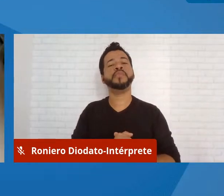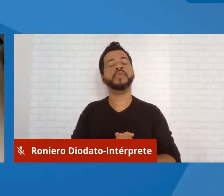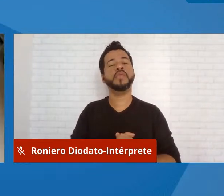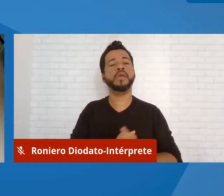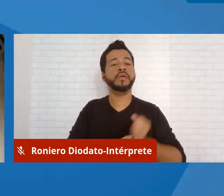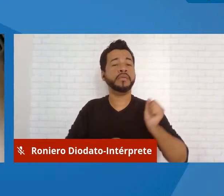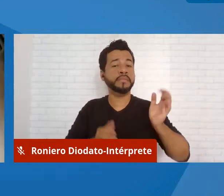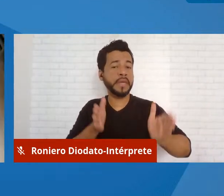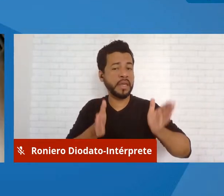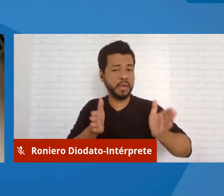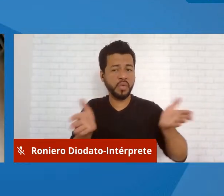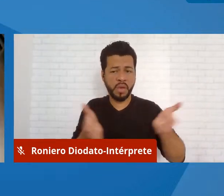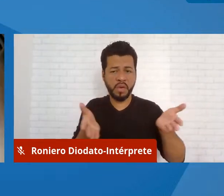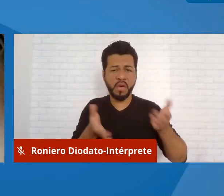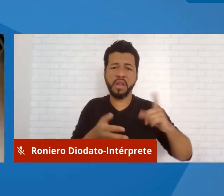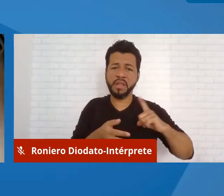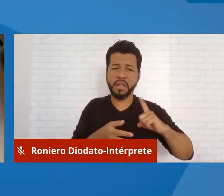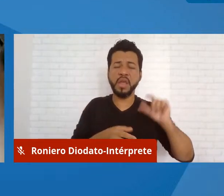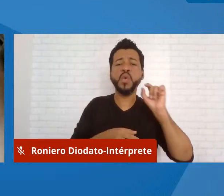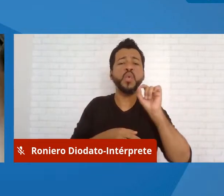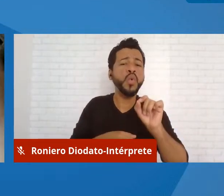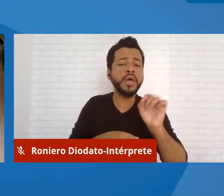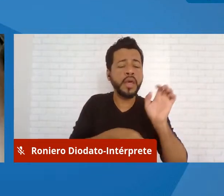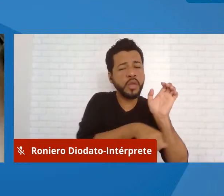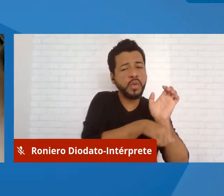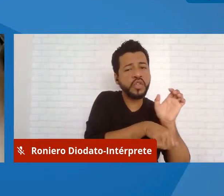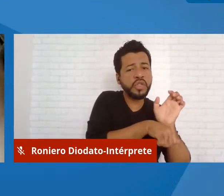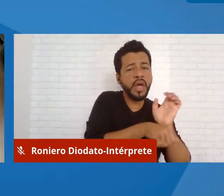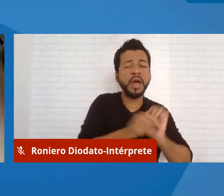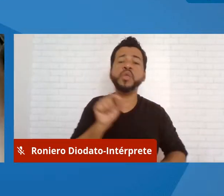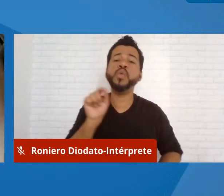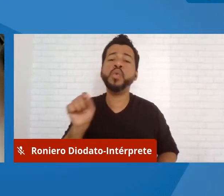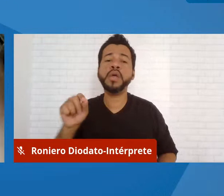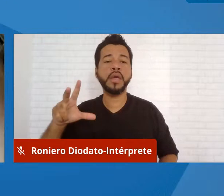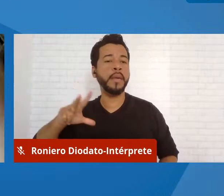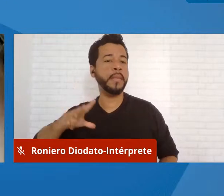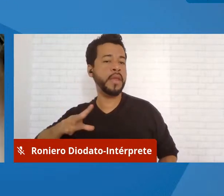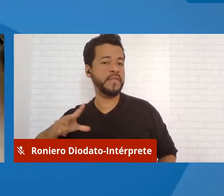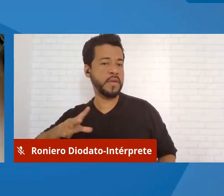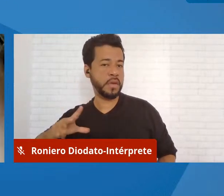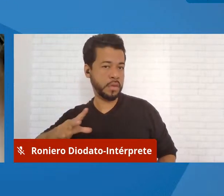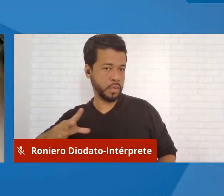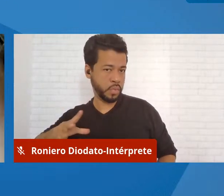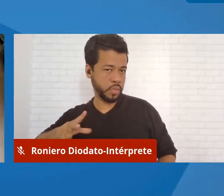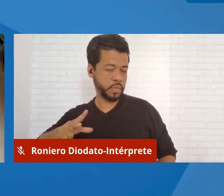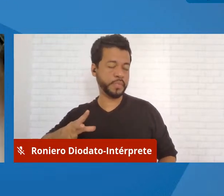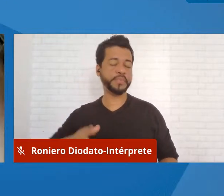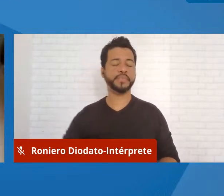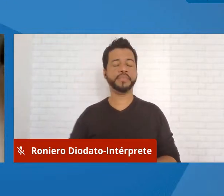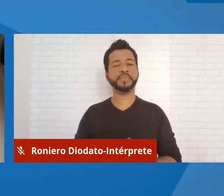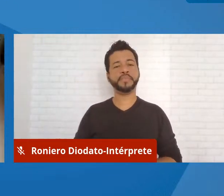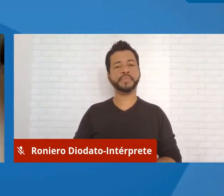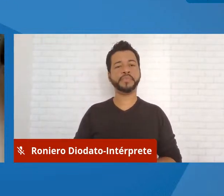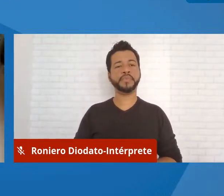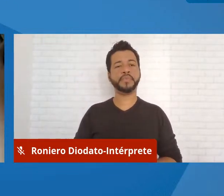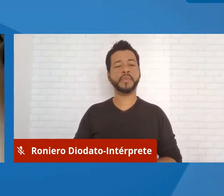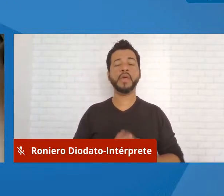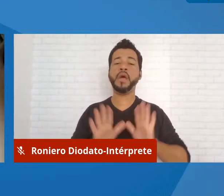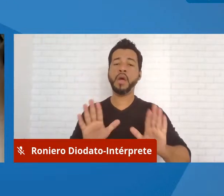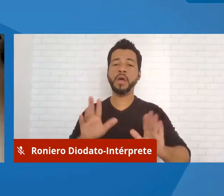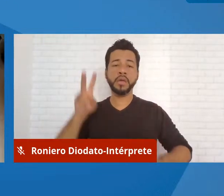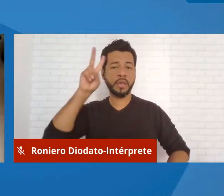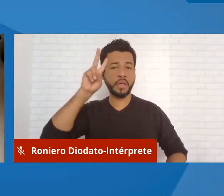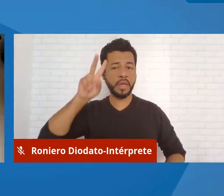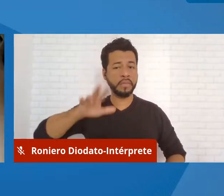privado. Desqualificam o Estado para as pessoas se acolherem na esfera privada. A esfera privada é uma esfera que a